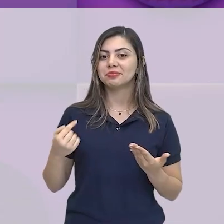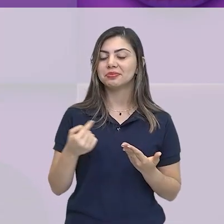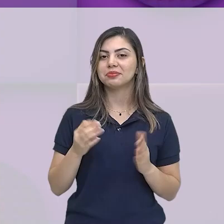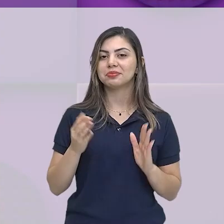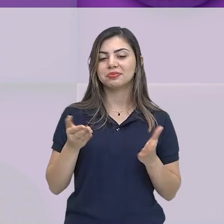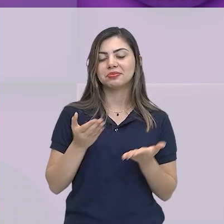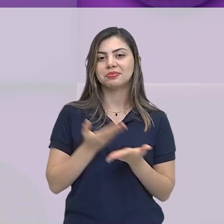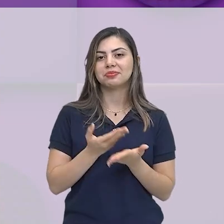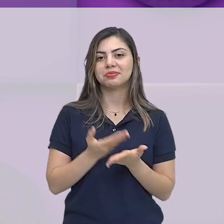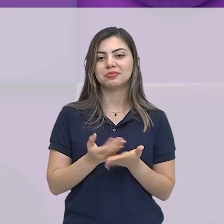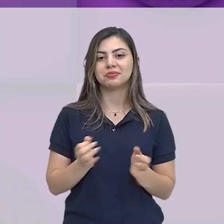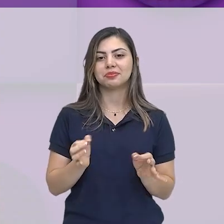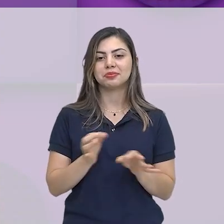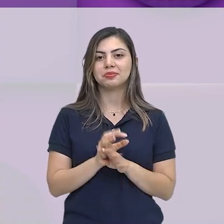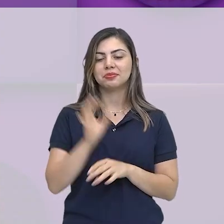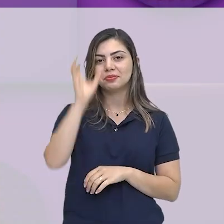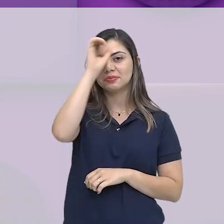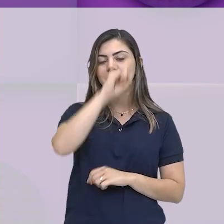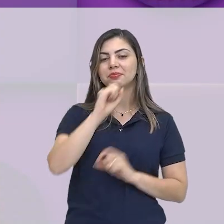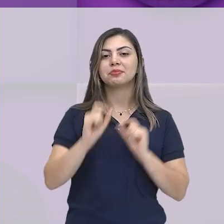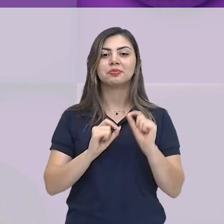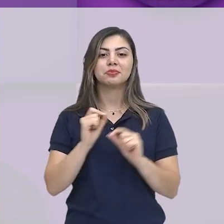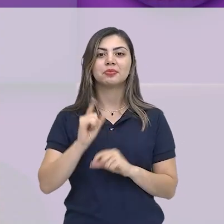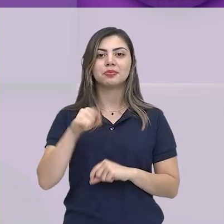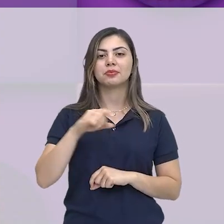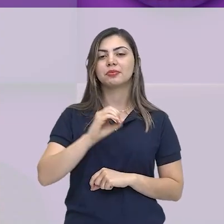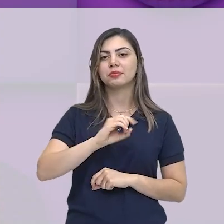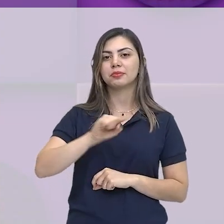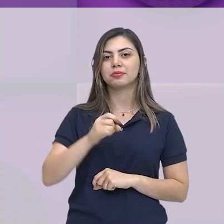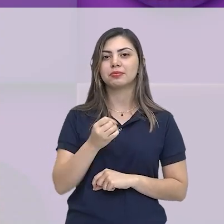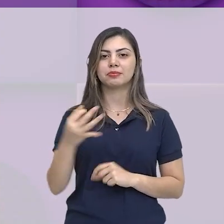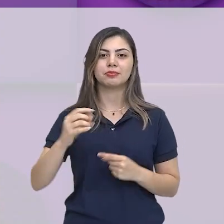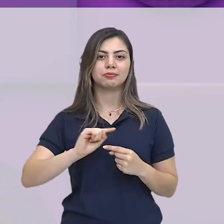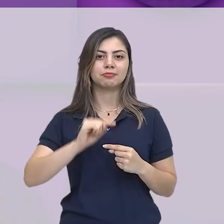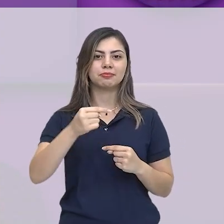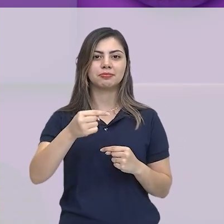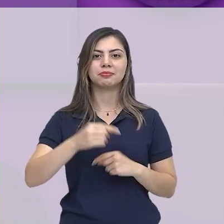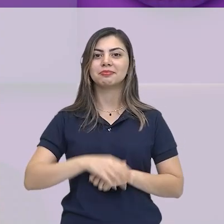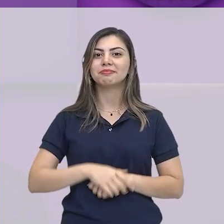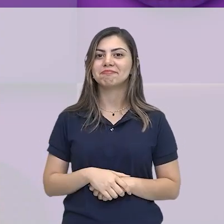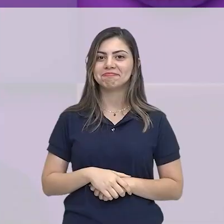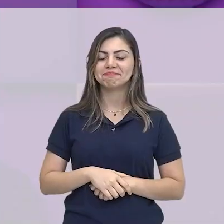dessa forma, a gente conclui a nossa aula sobre potenciação com números decimais.